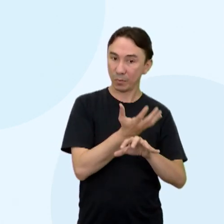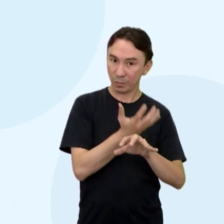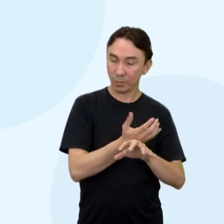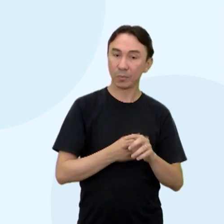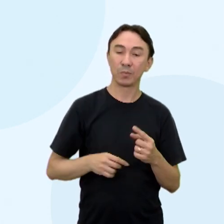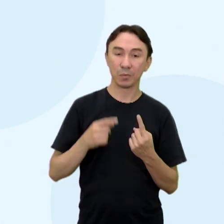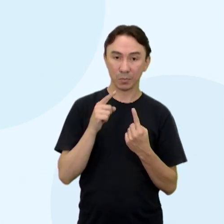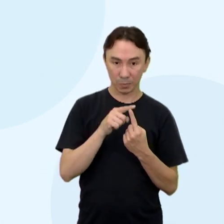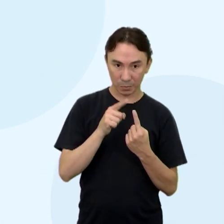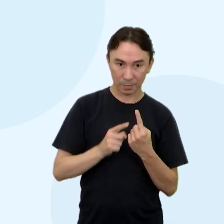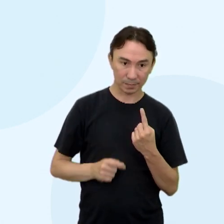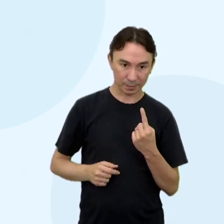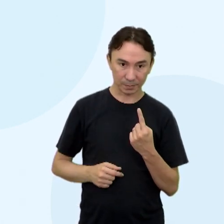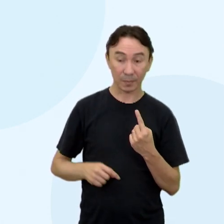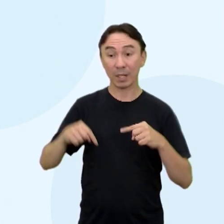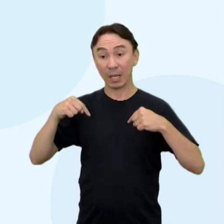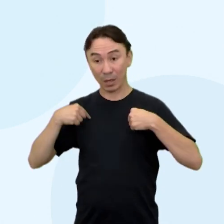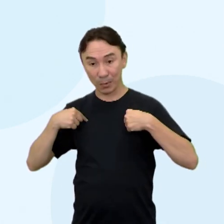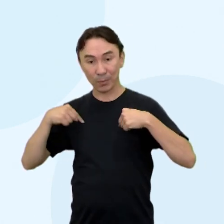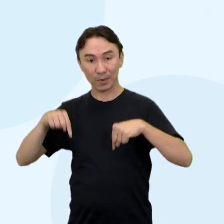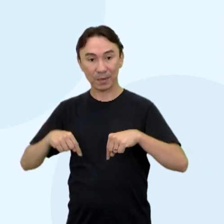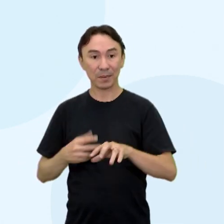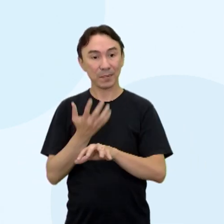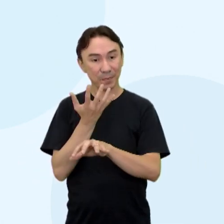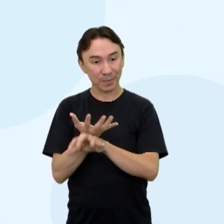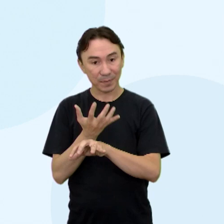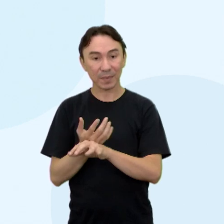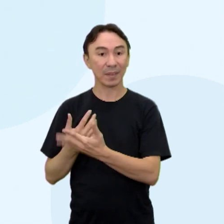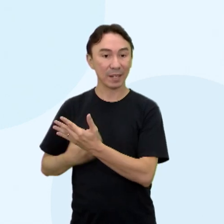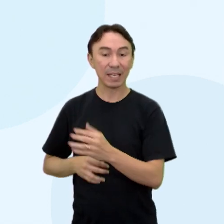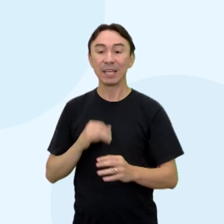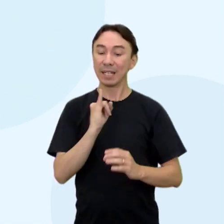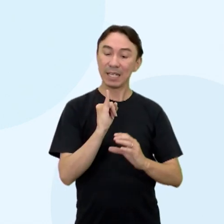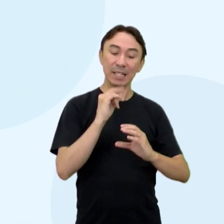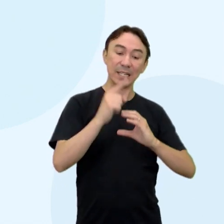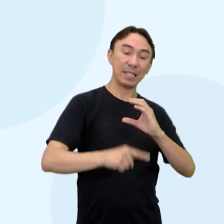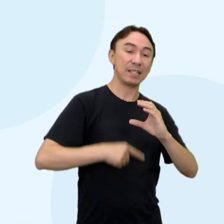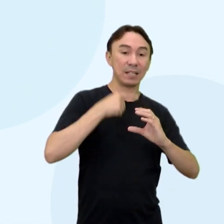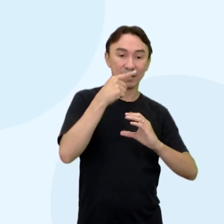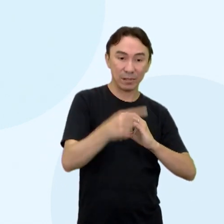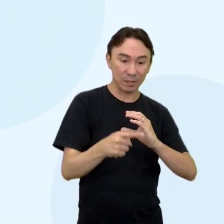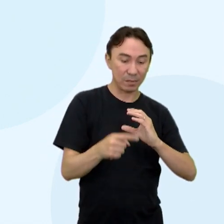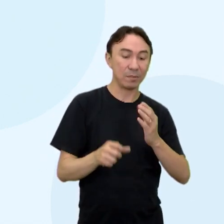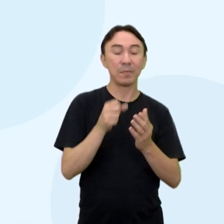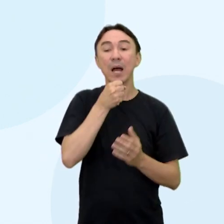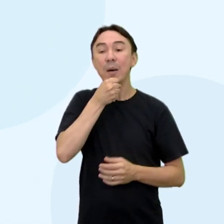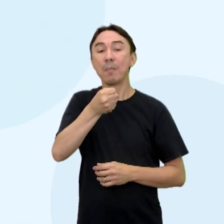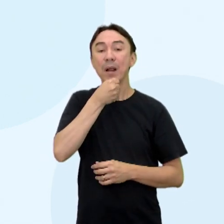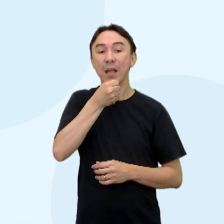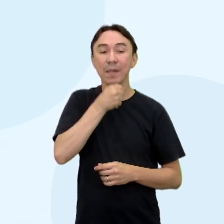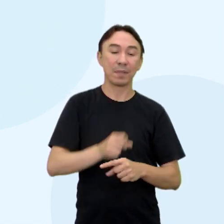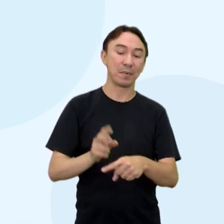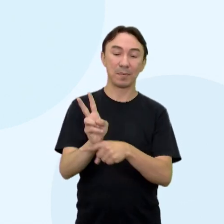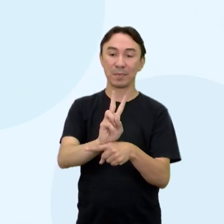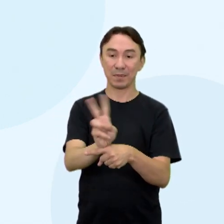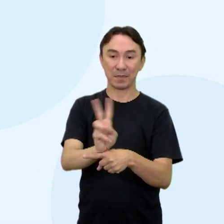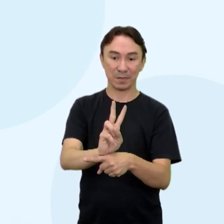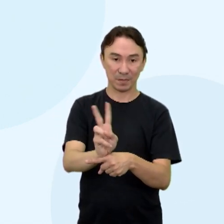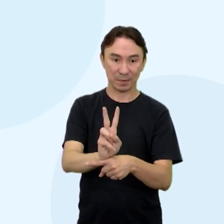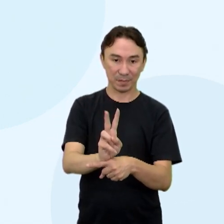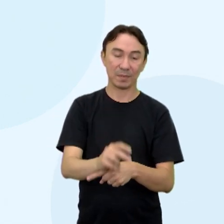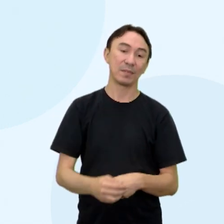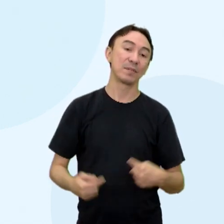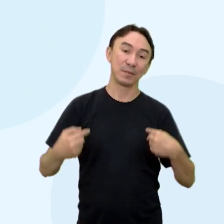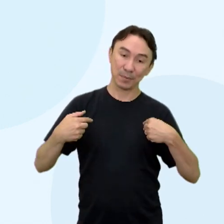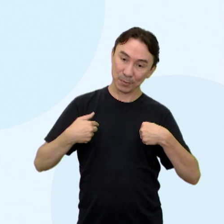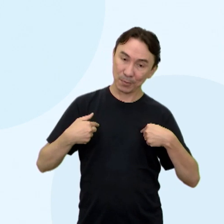isso com vocês. Eu estou nesse aqui, Observatório da Imprensa Internacional, certo? Este é o Mauro Marcel que